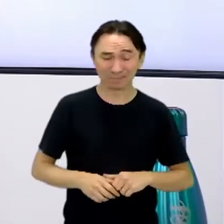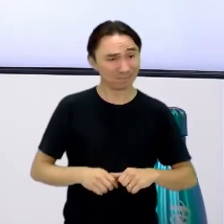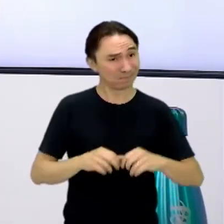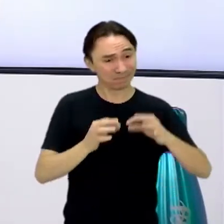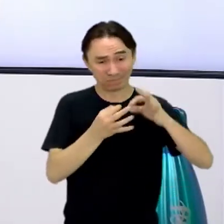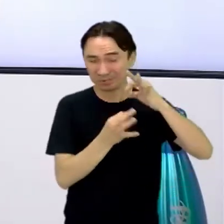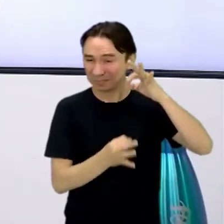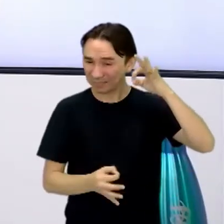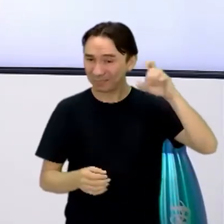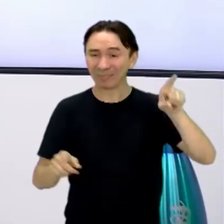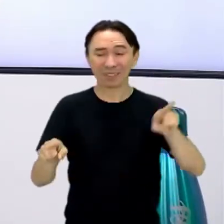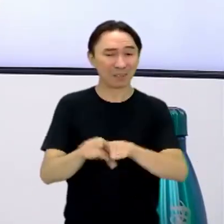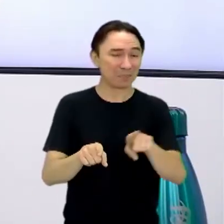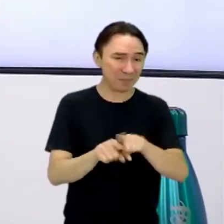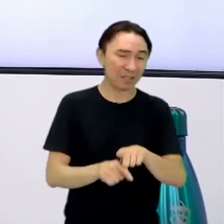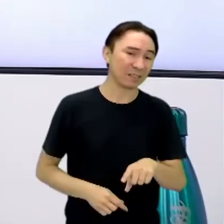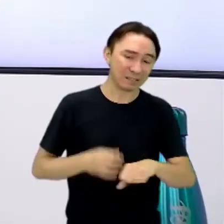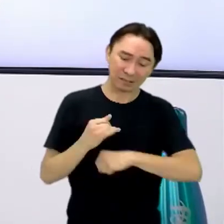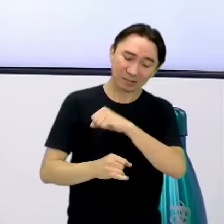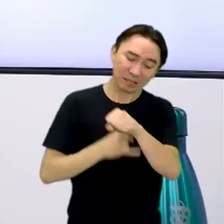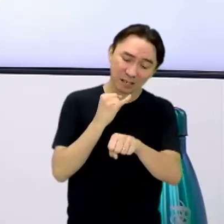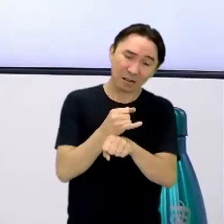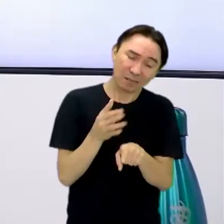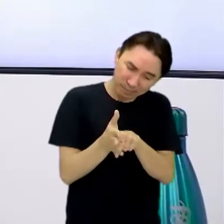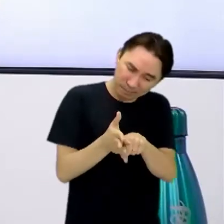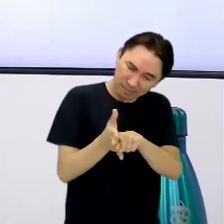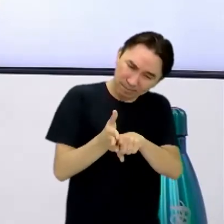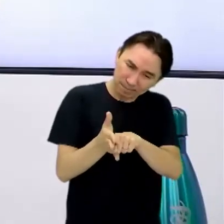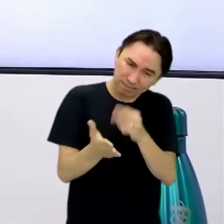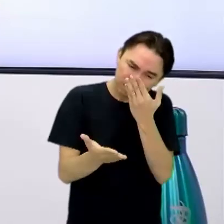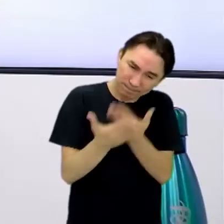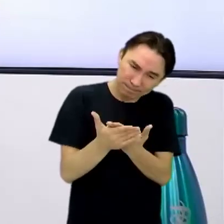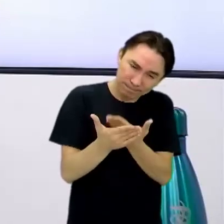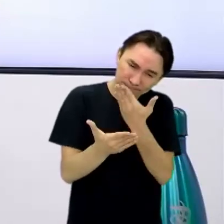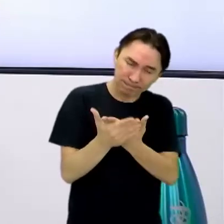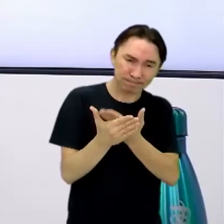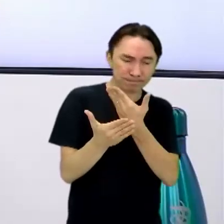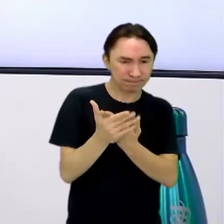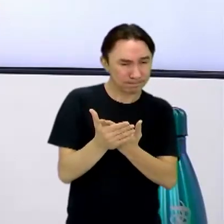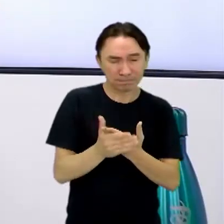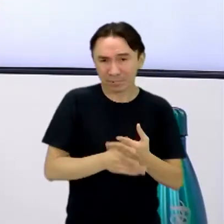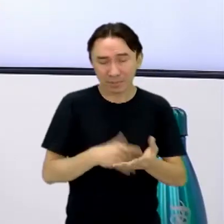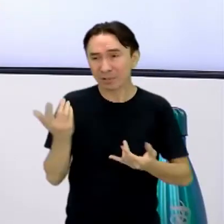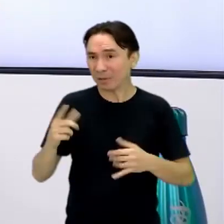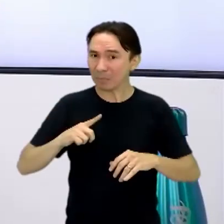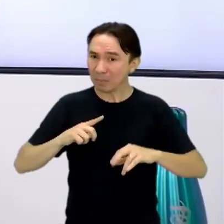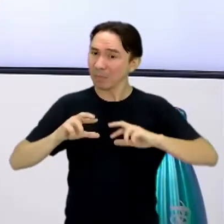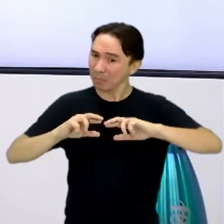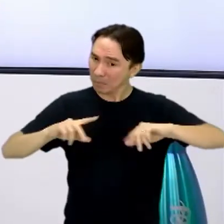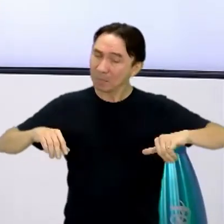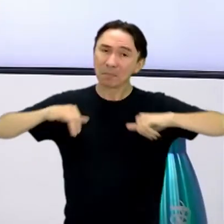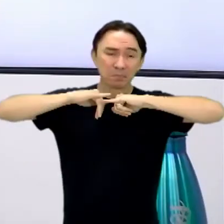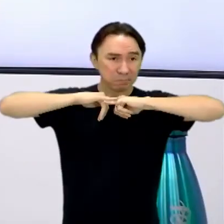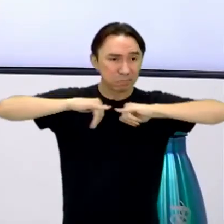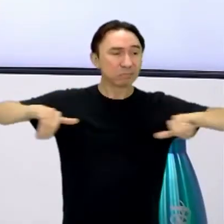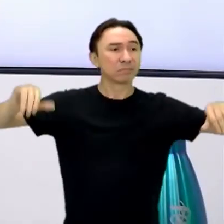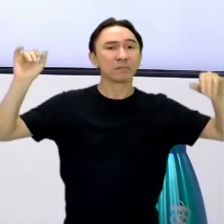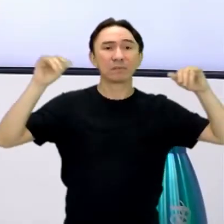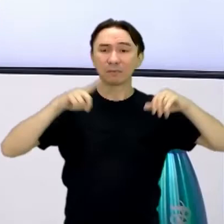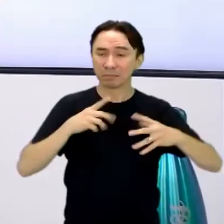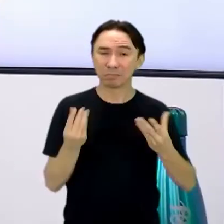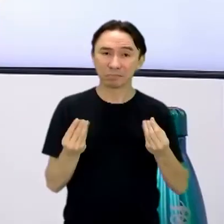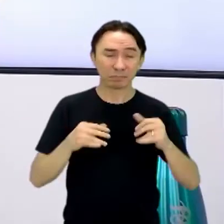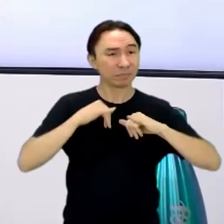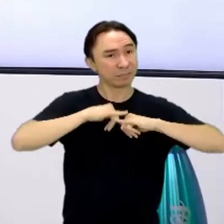na internet ou em outros meios de notícias sobre esse assunto, que tem sim, muitas, né? Então, eu